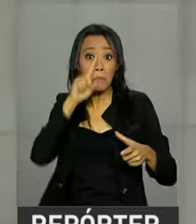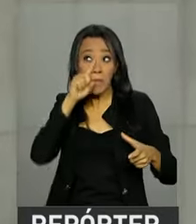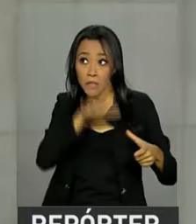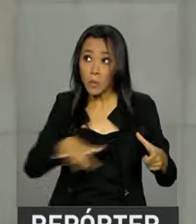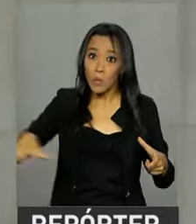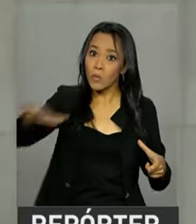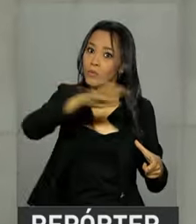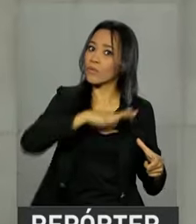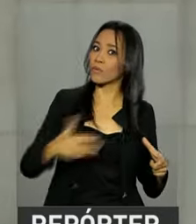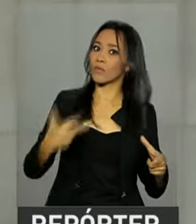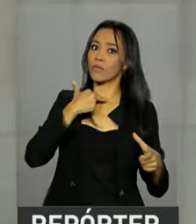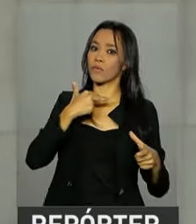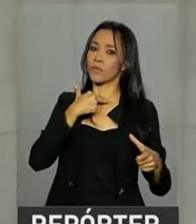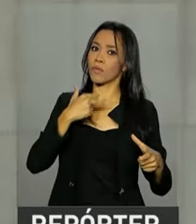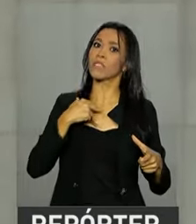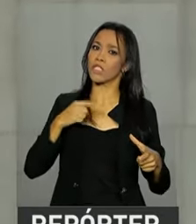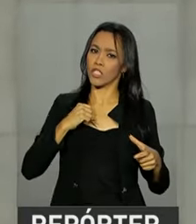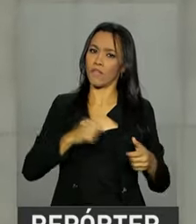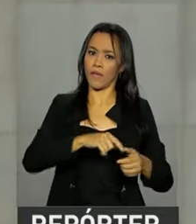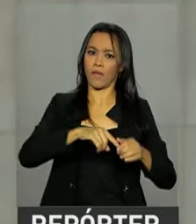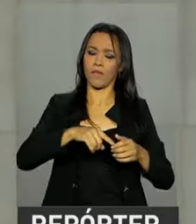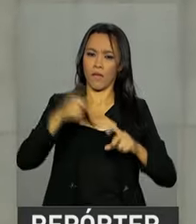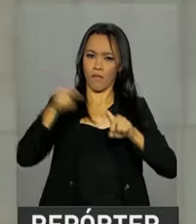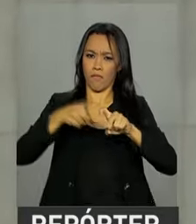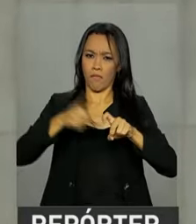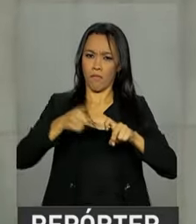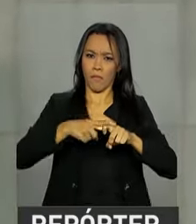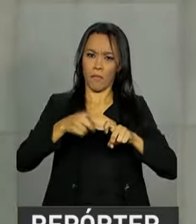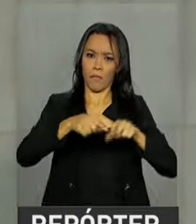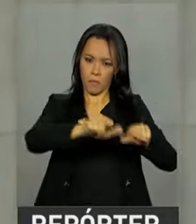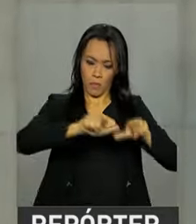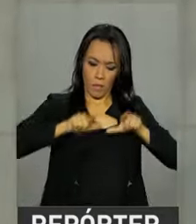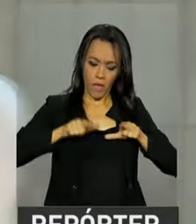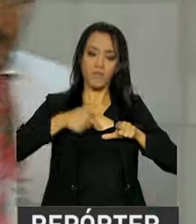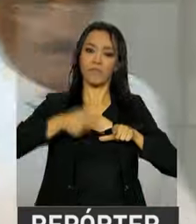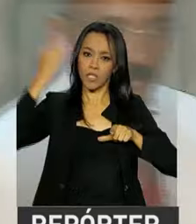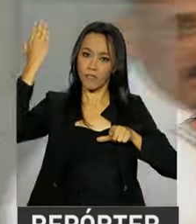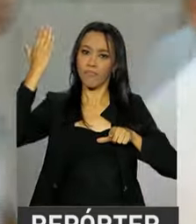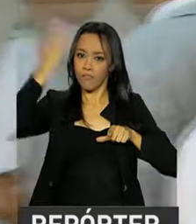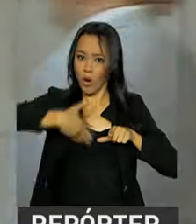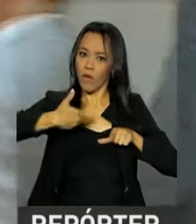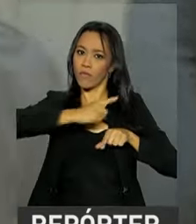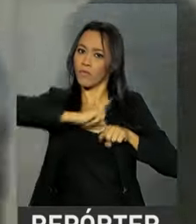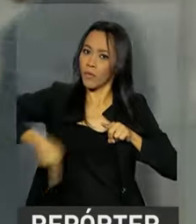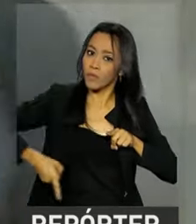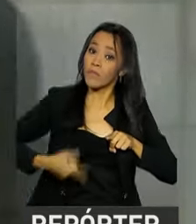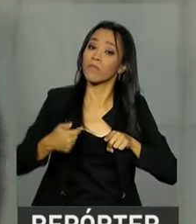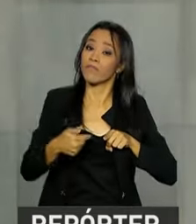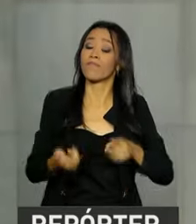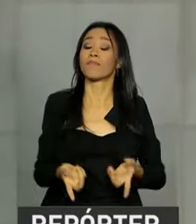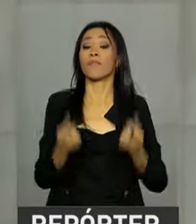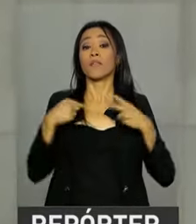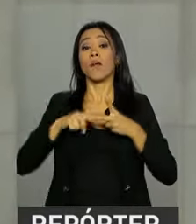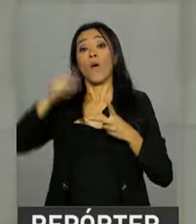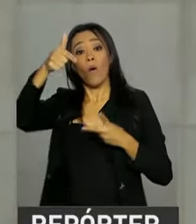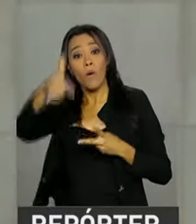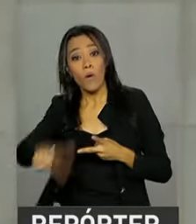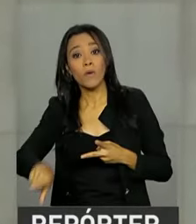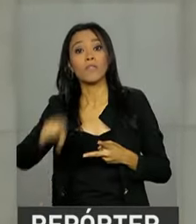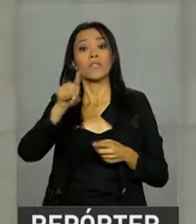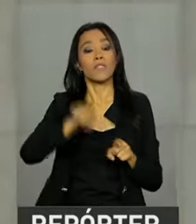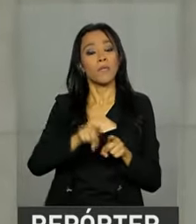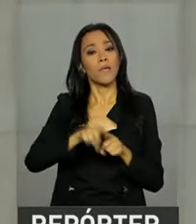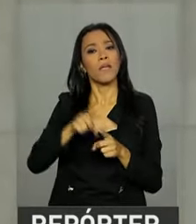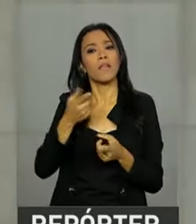elas tiverem um atestado permitindo que isso ocorra segundo o deputado A ideia é que é estabelecer o que pode